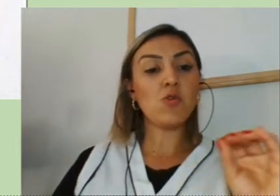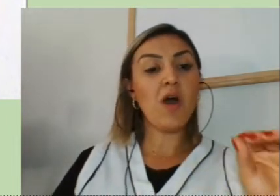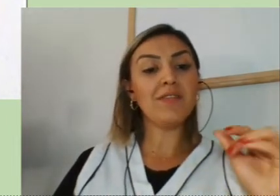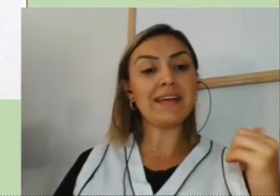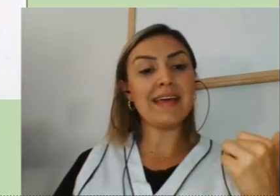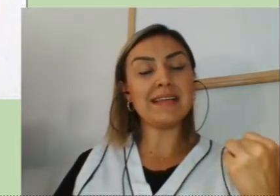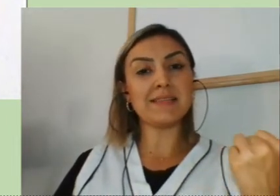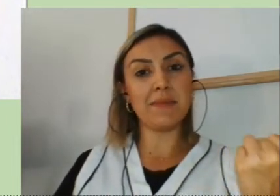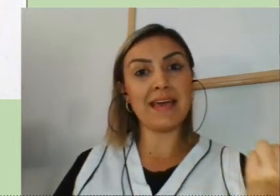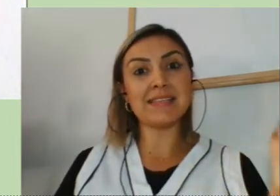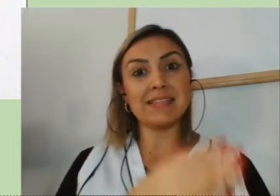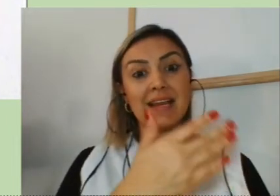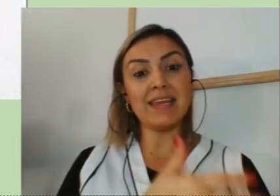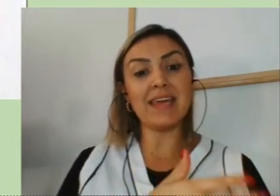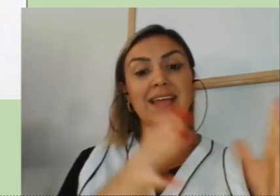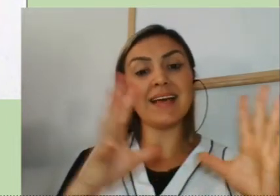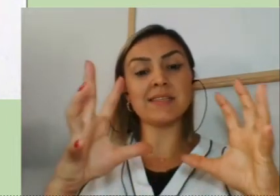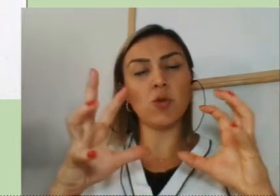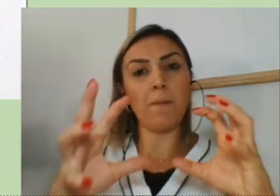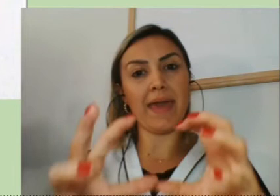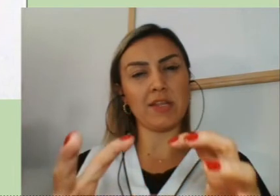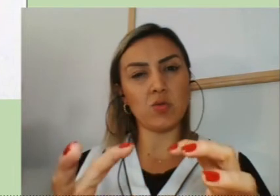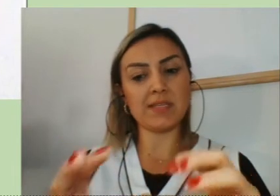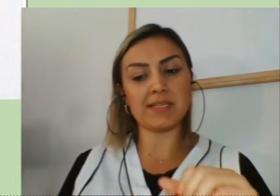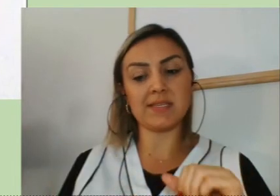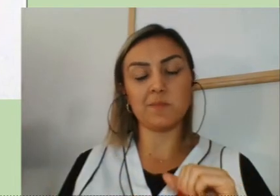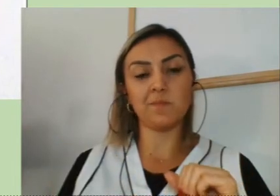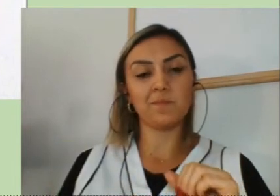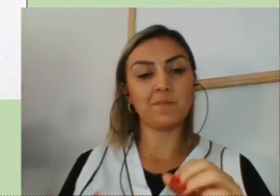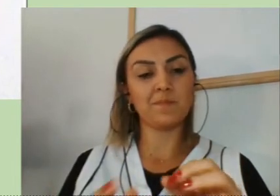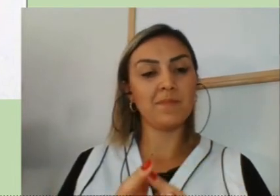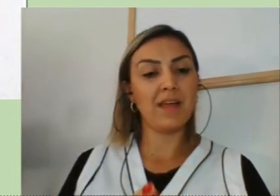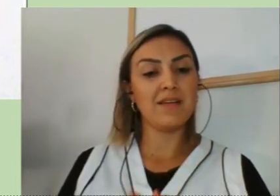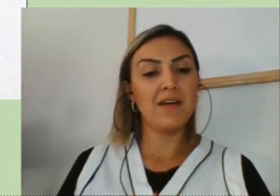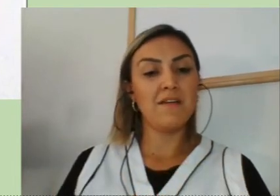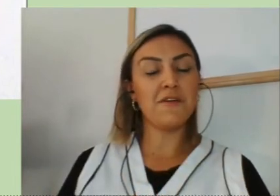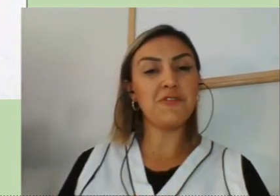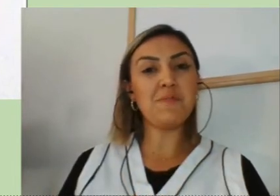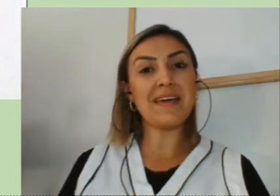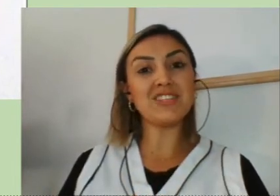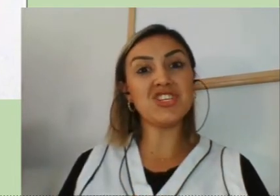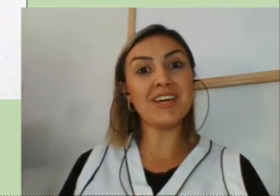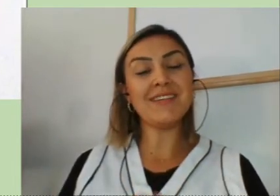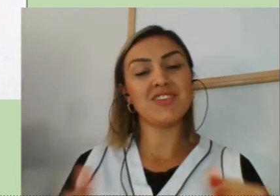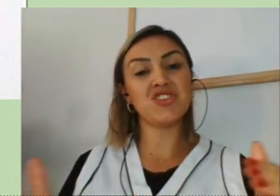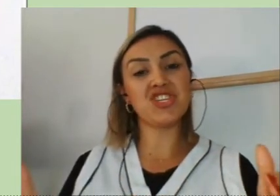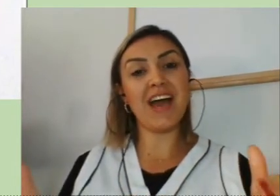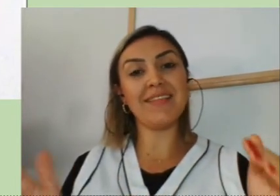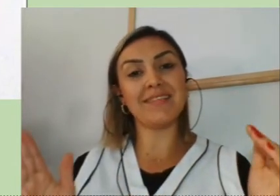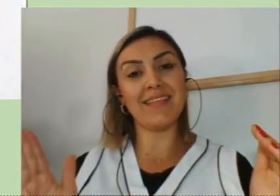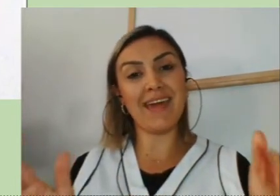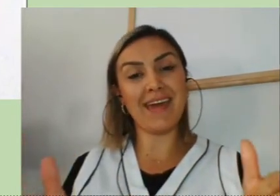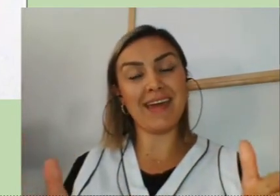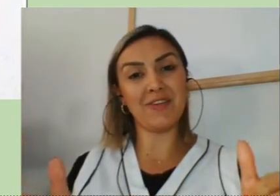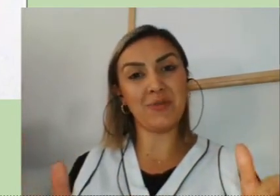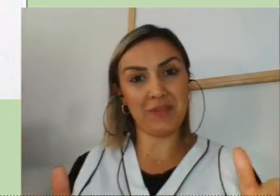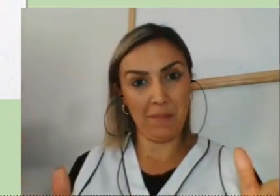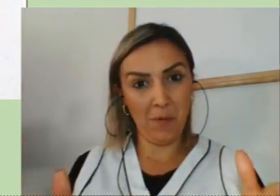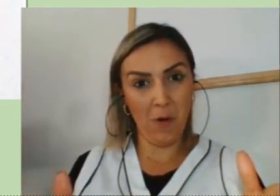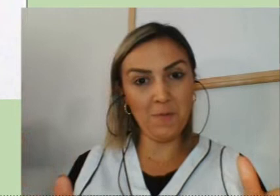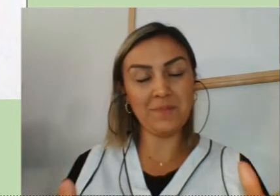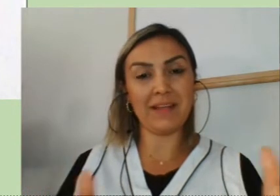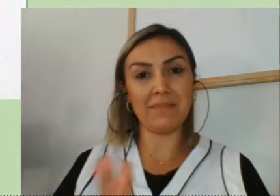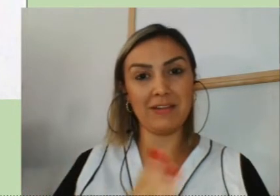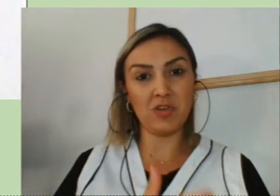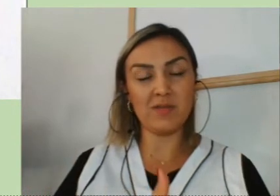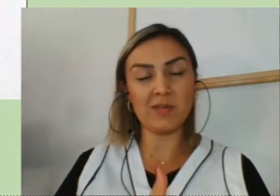E em qual daqueles meses ali ele gastou menos? Foi no mês de janeiro, tá